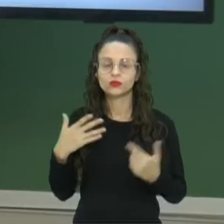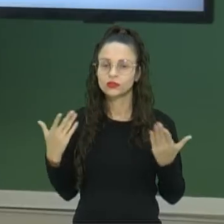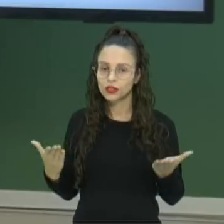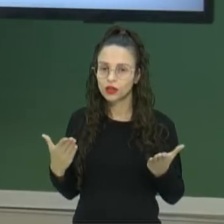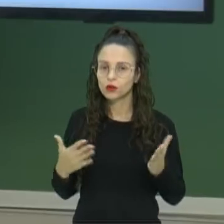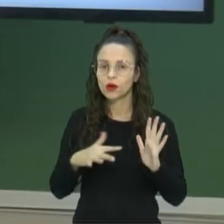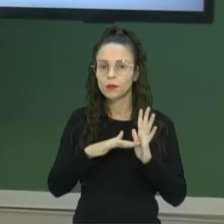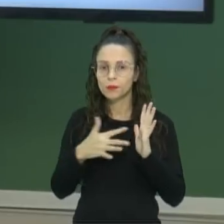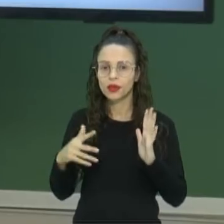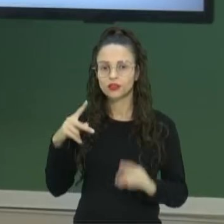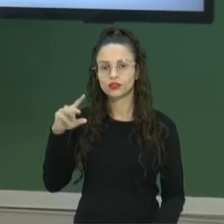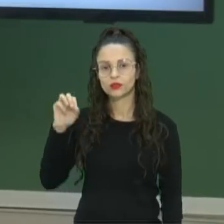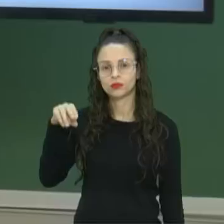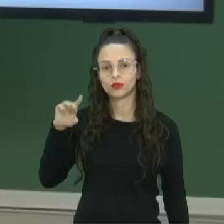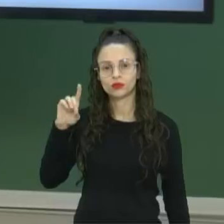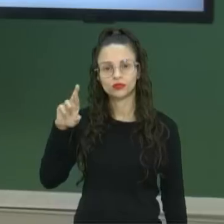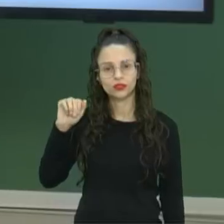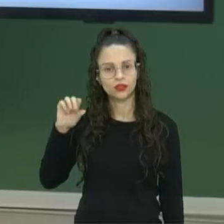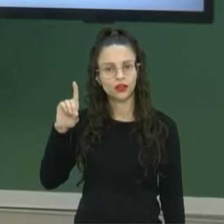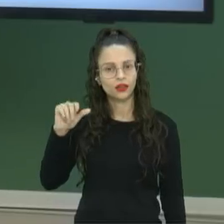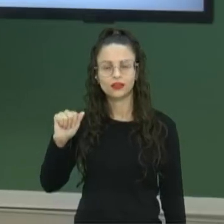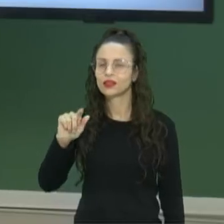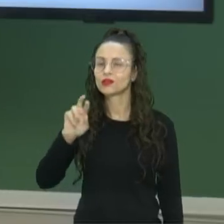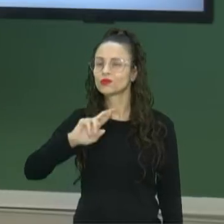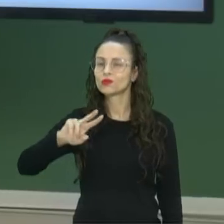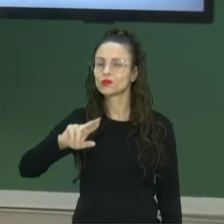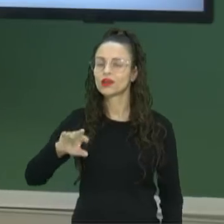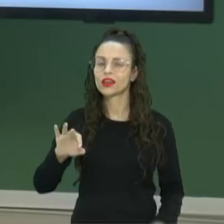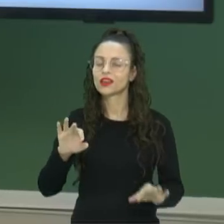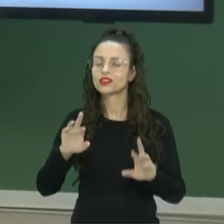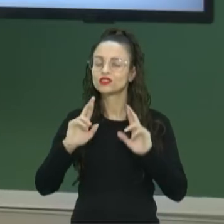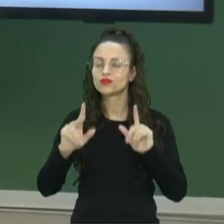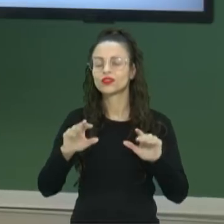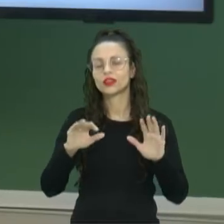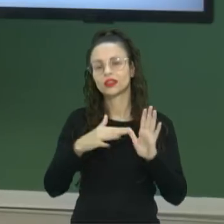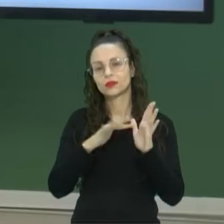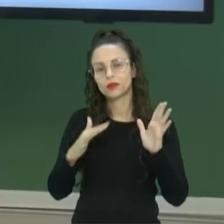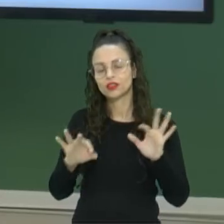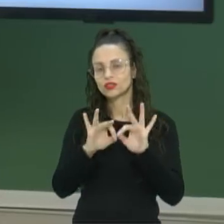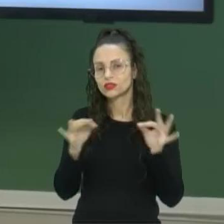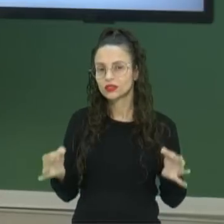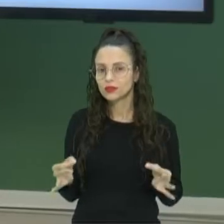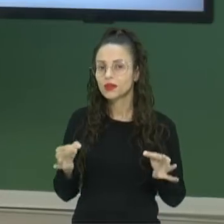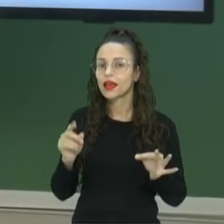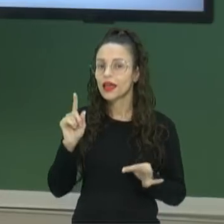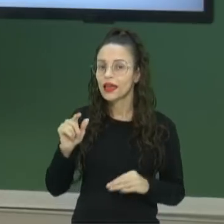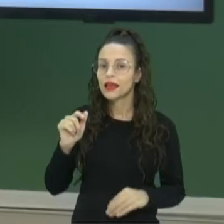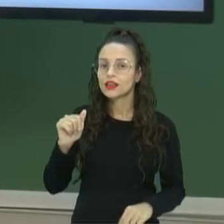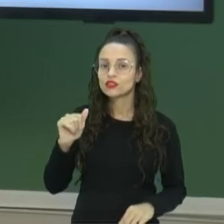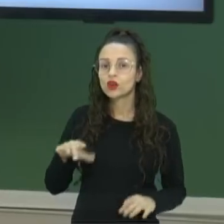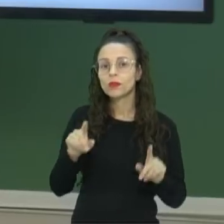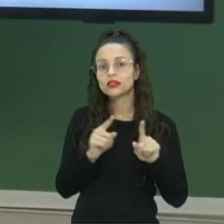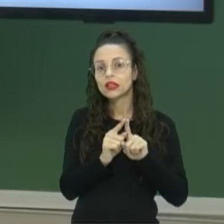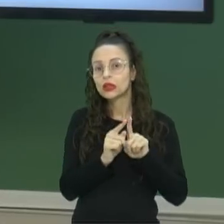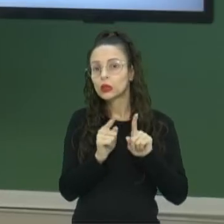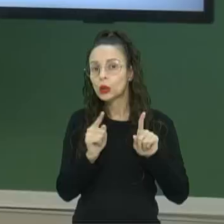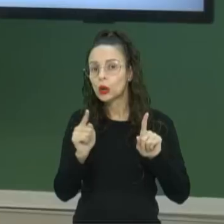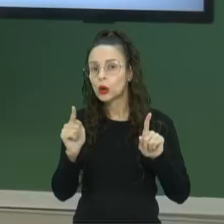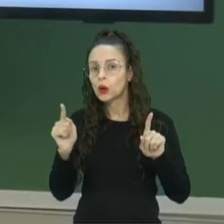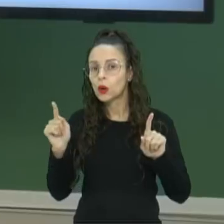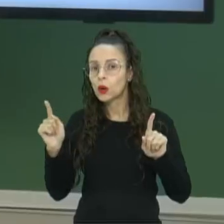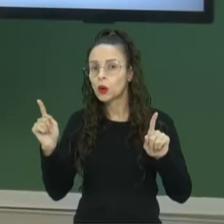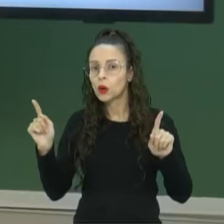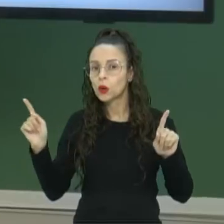a média ponderada, ela não é diferente da aritmética. Ela simplesmente é uma média aritmética muito longa que a